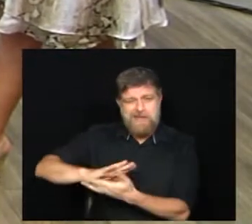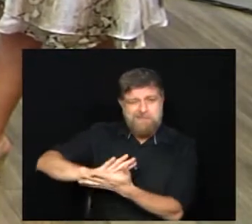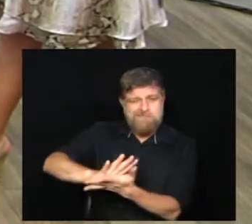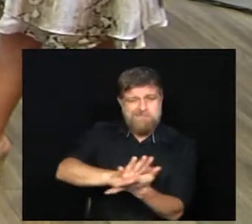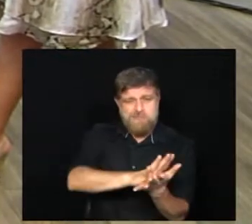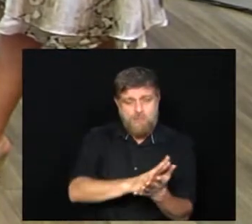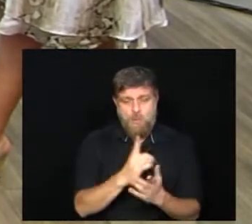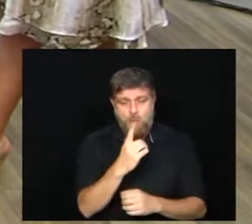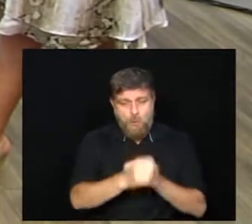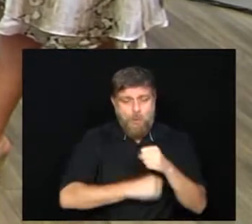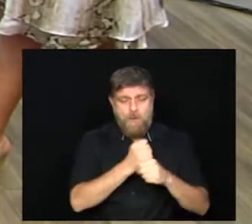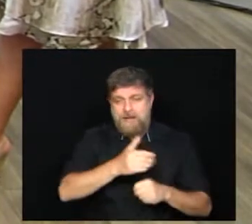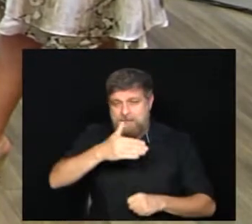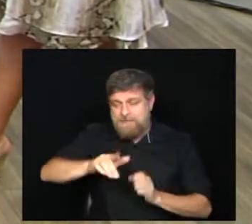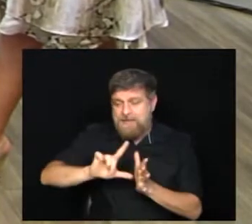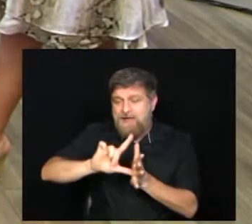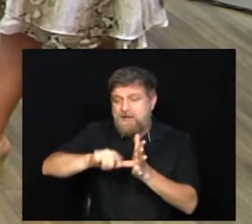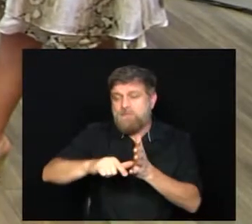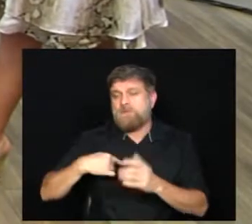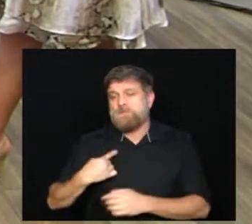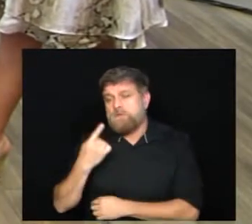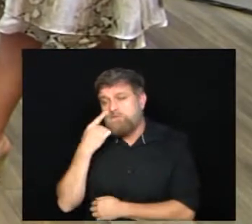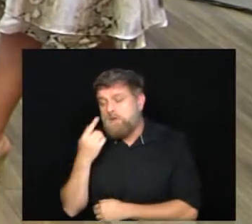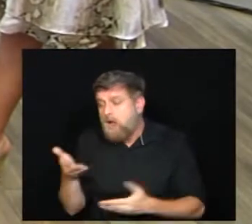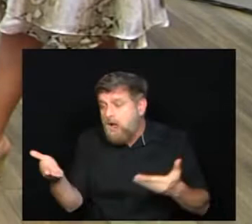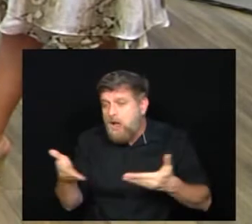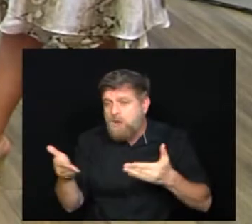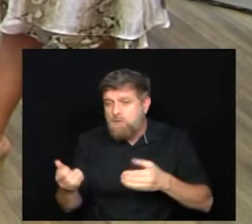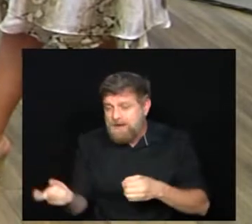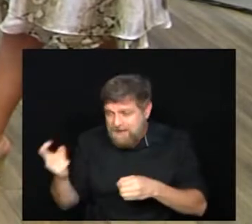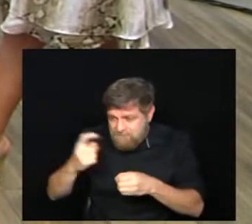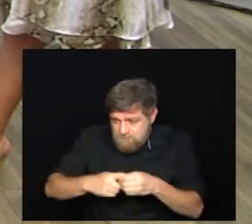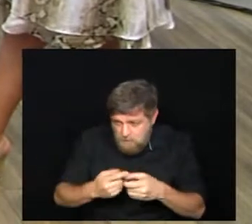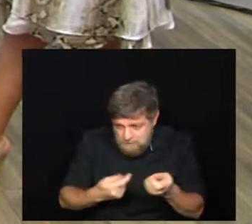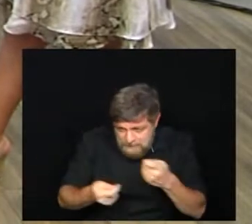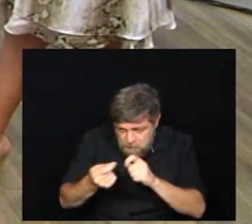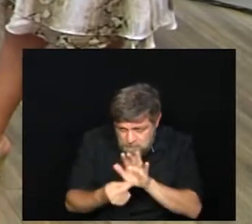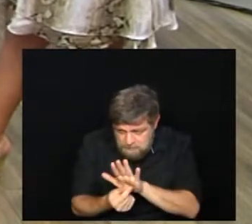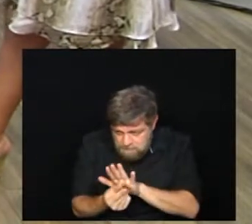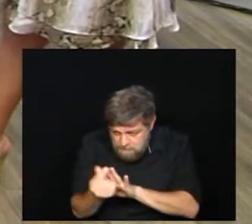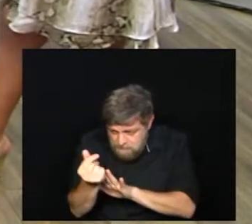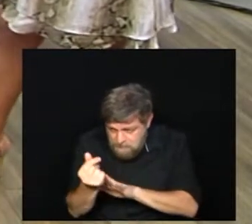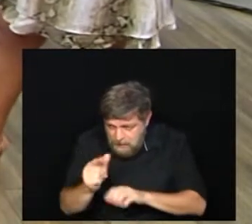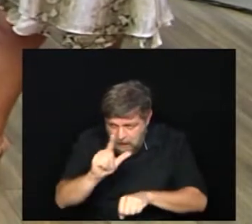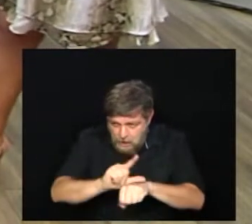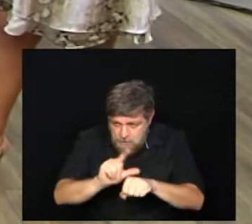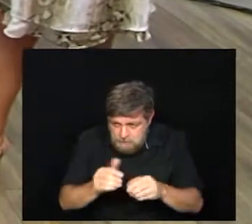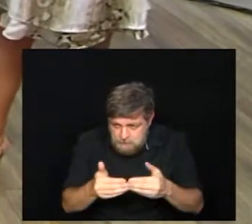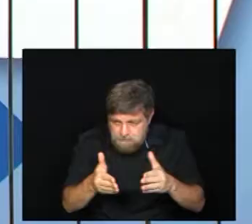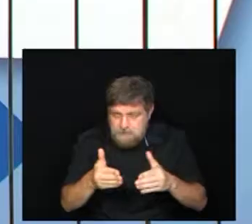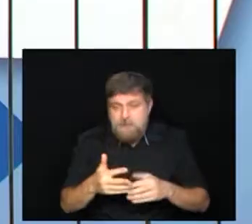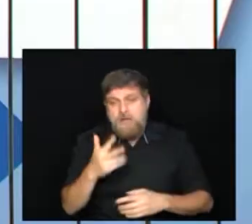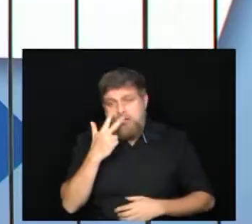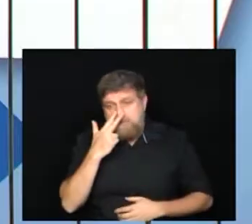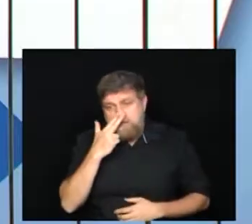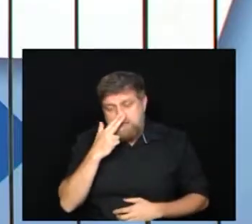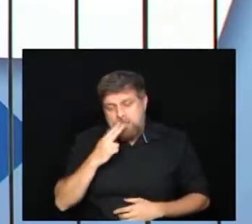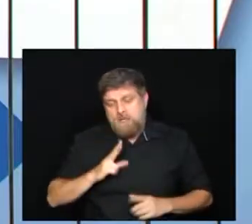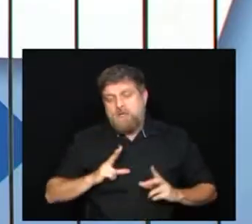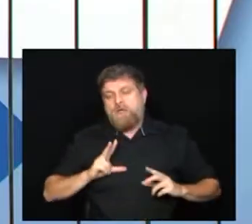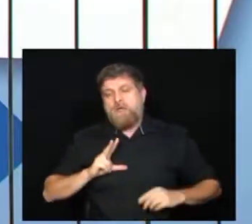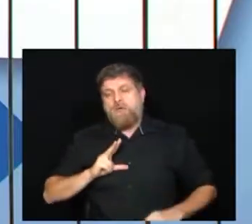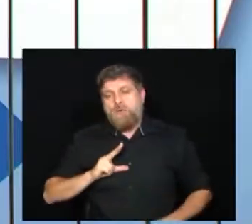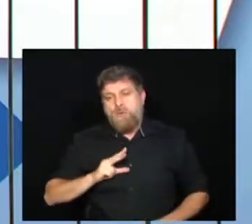1 ano e meio depois, nós estamos vendo agora uma retomada do comércio? Isso parece que é um respiro nesse momento